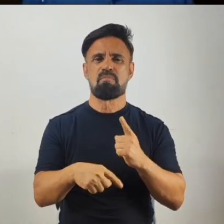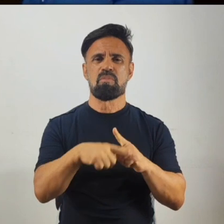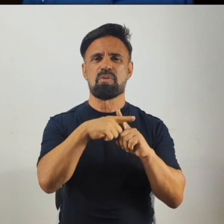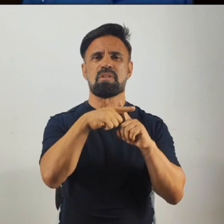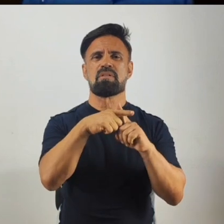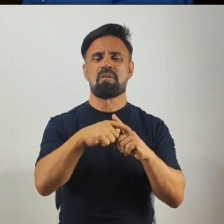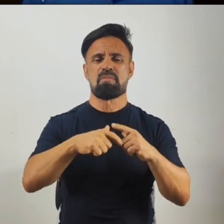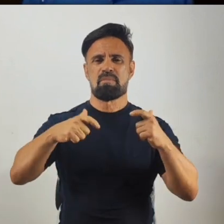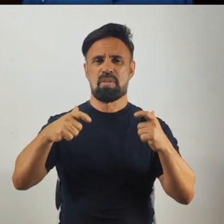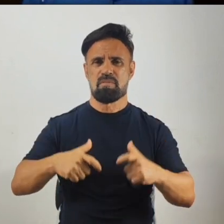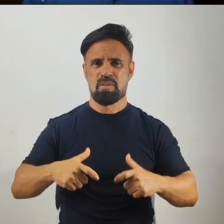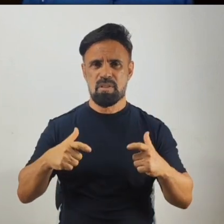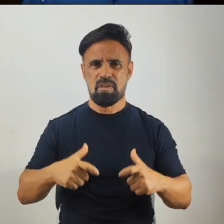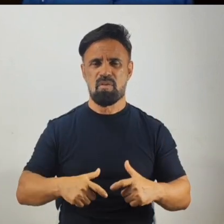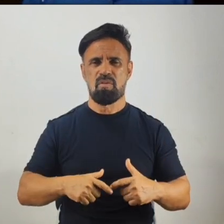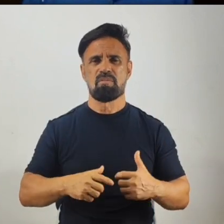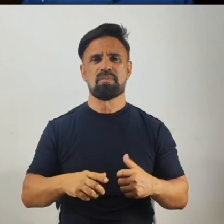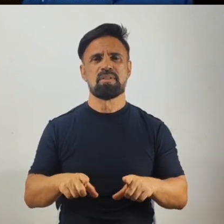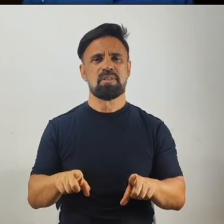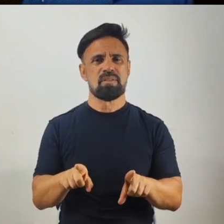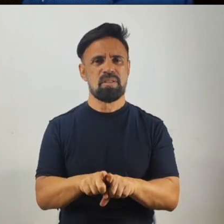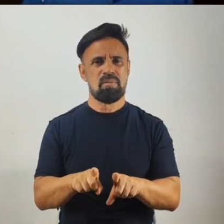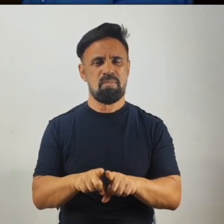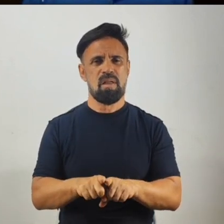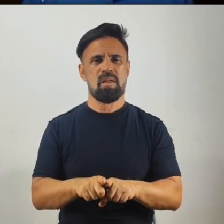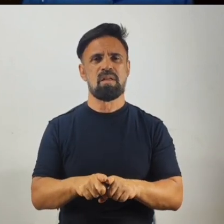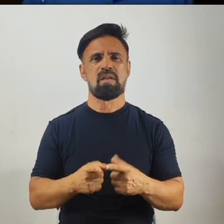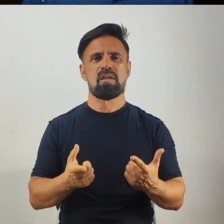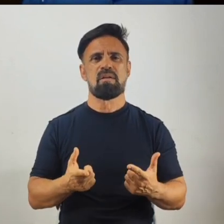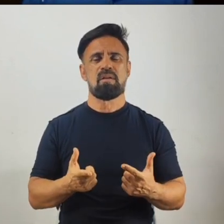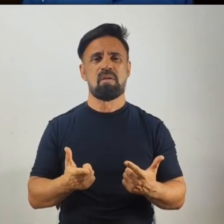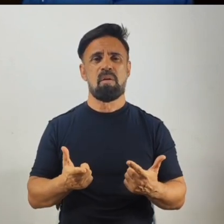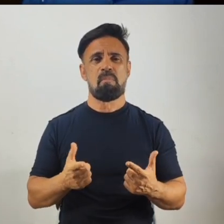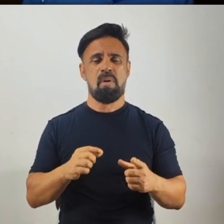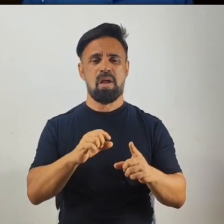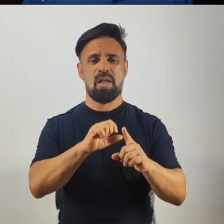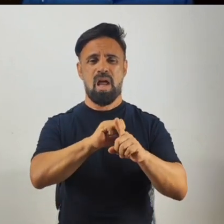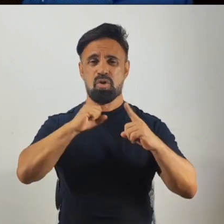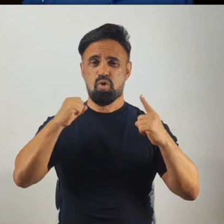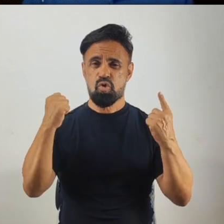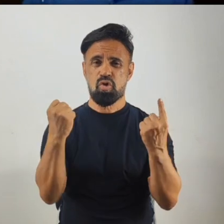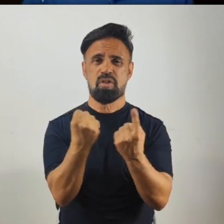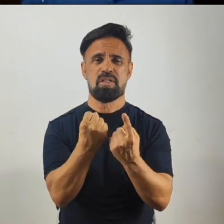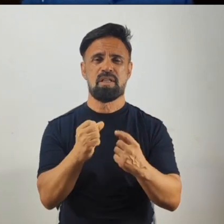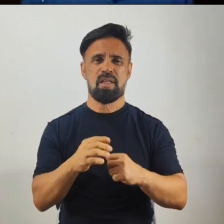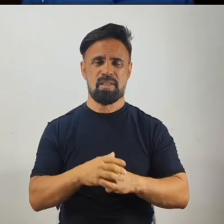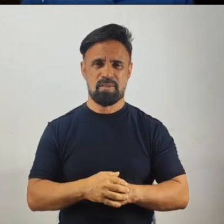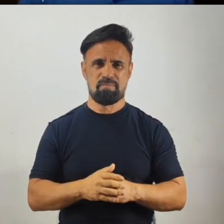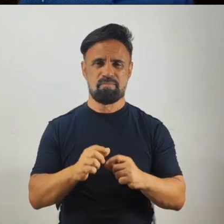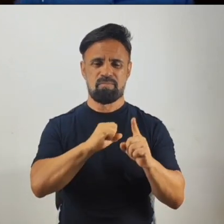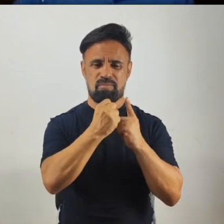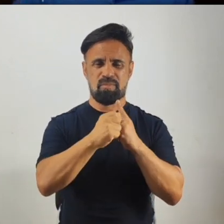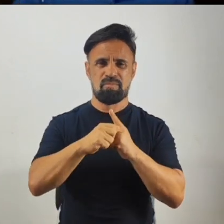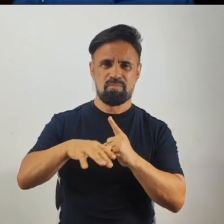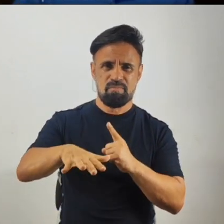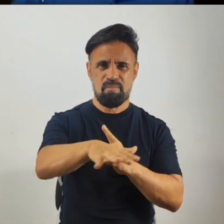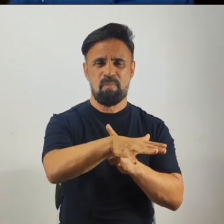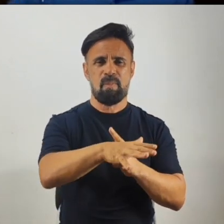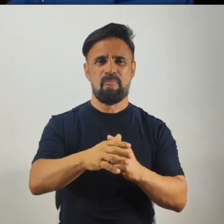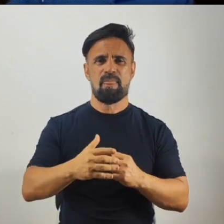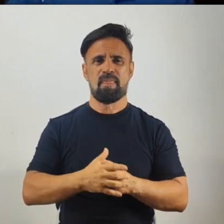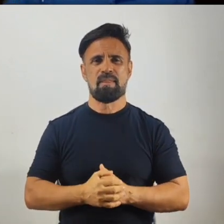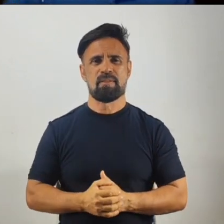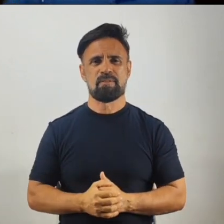para contribuir positivamente para o setor e, consequentemente, para a